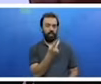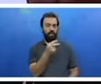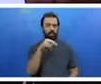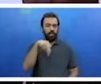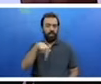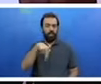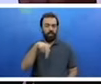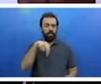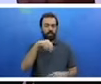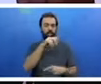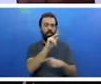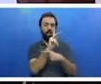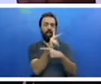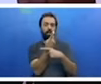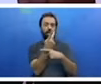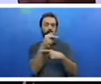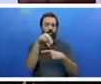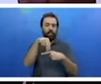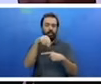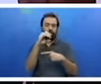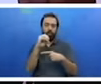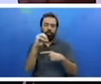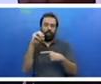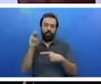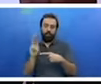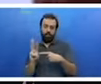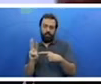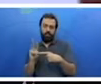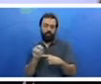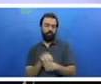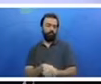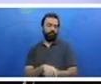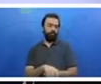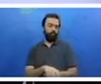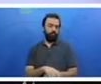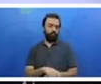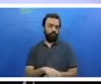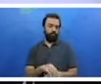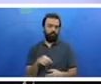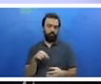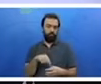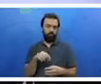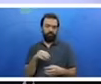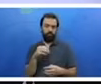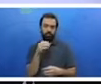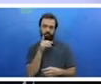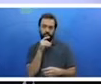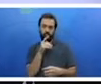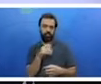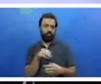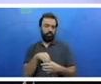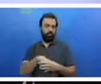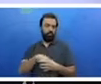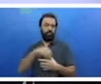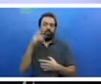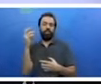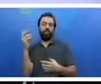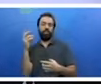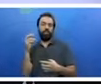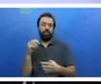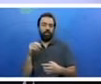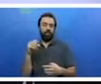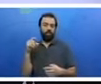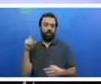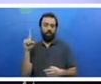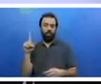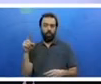H. Aqui não tem número nenhum, significa que é 1. Dissolvido em água, ele vai liberar um elétron. É